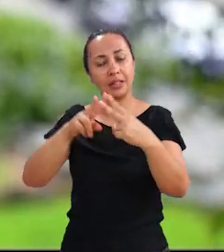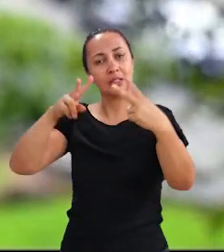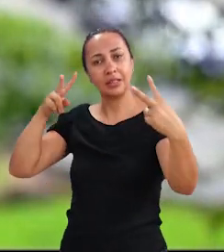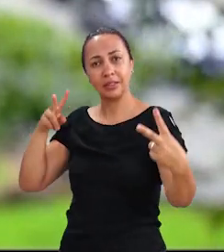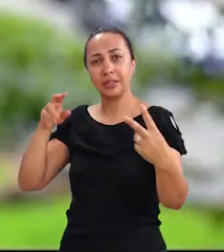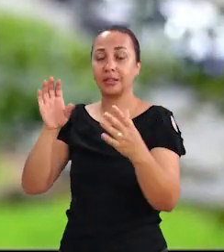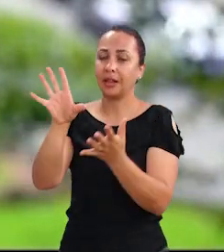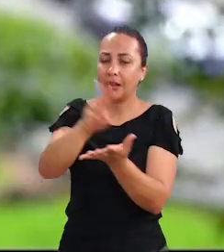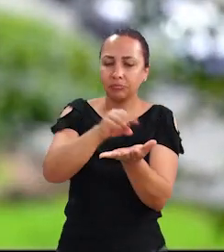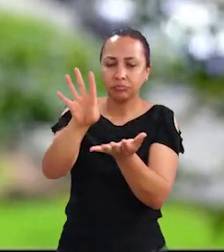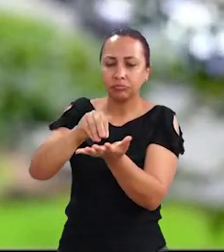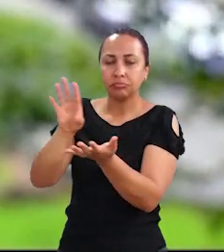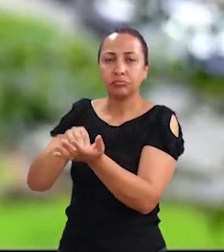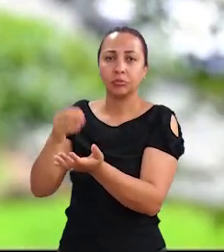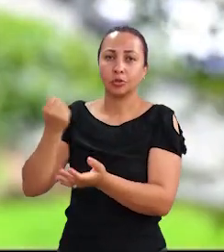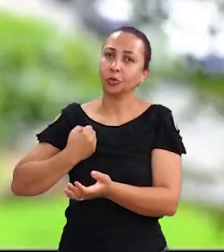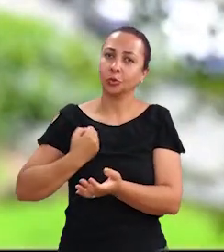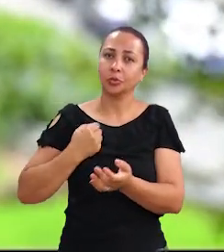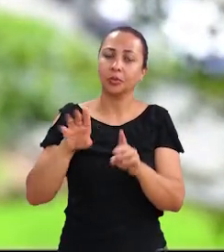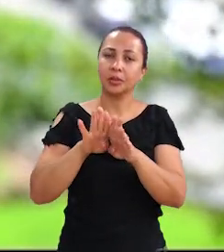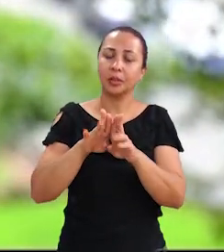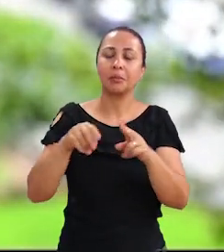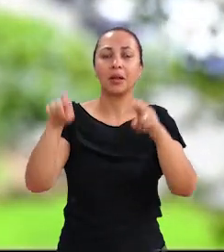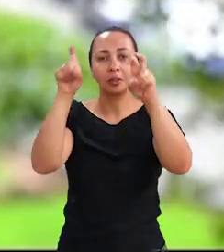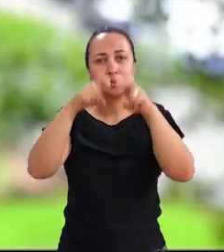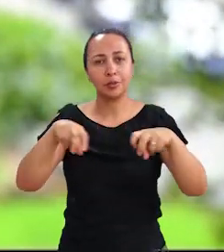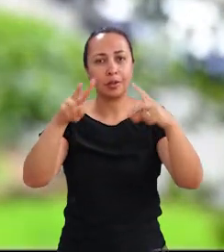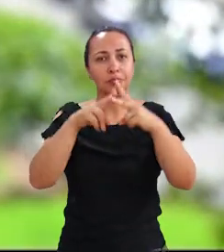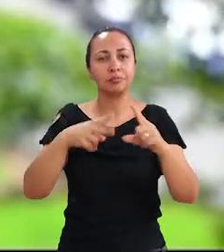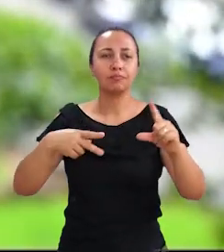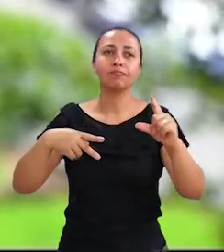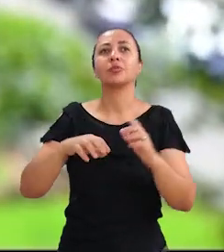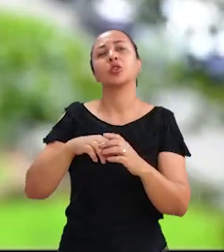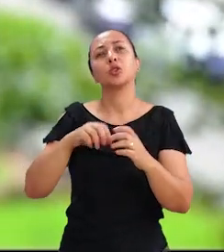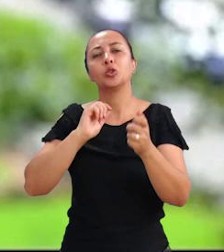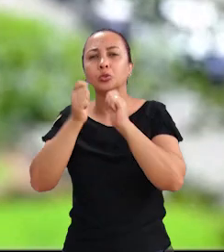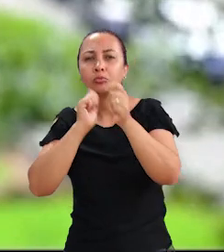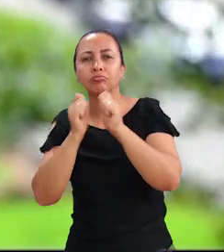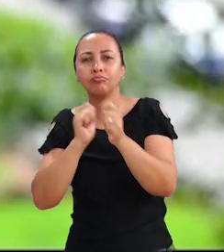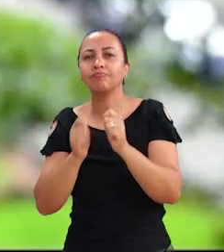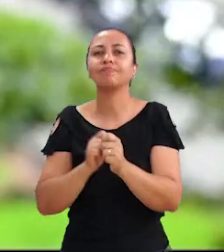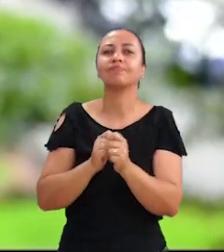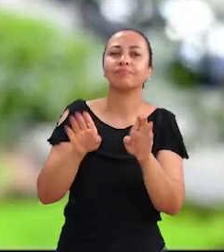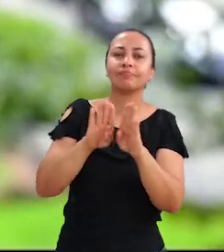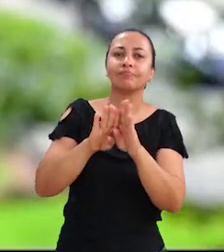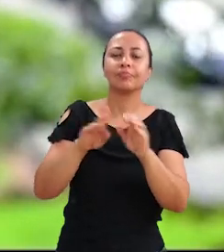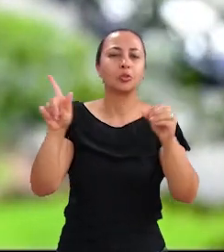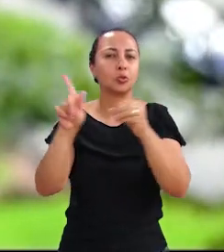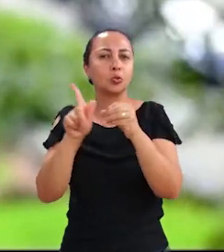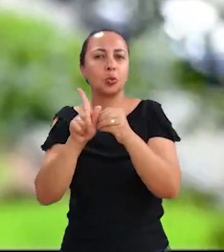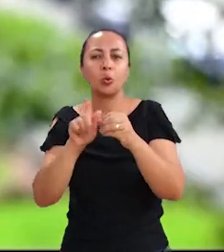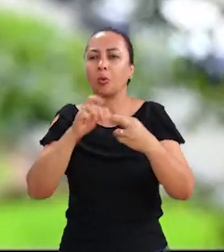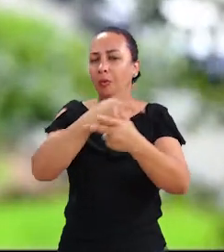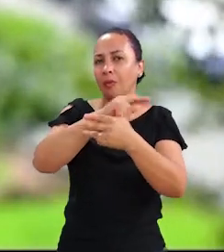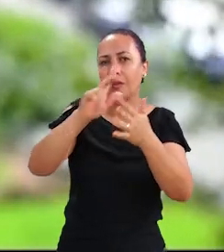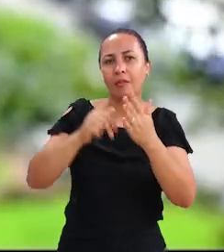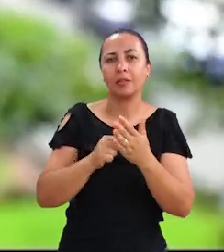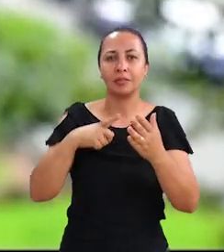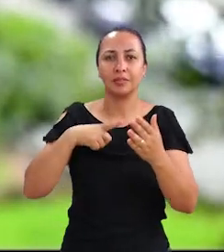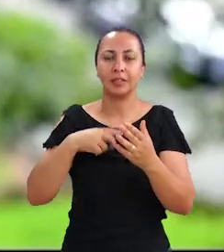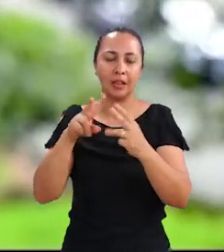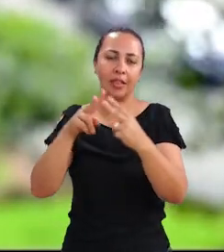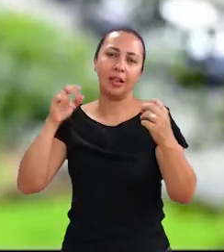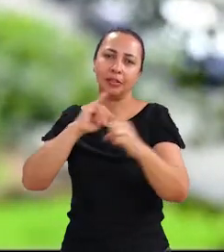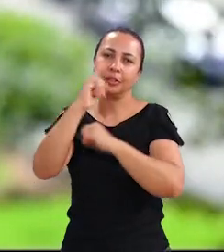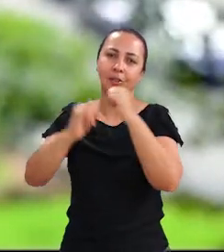à distância e a coleta de dados se dá a partir de plataformas digitais, né? Jornais e plataformas de streaming sempre disponíveis